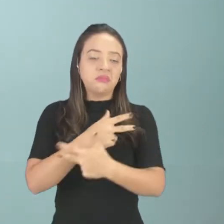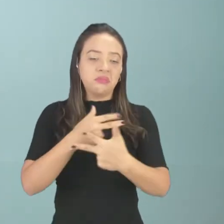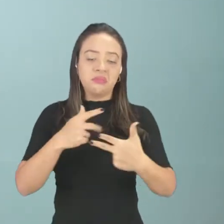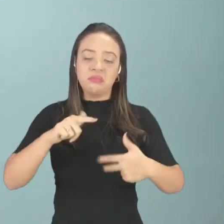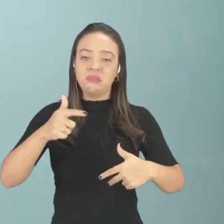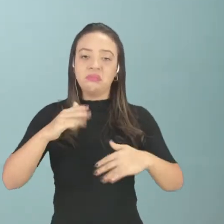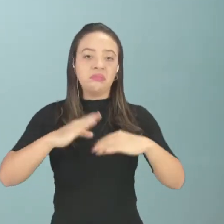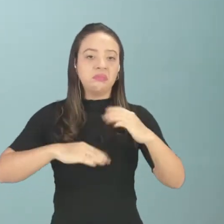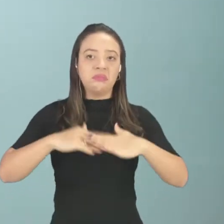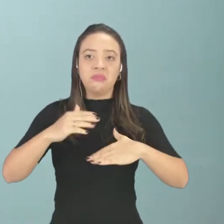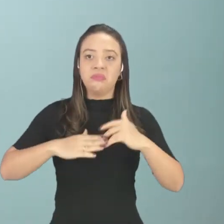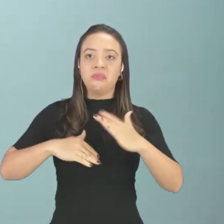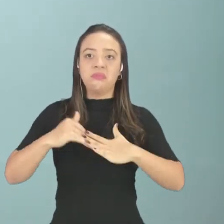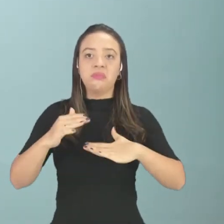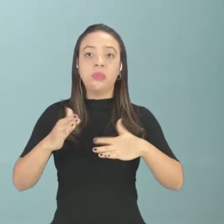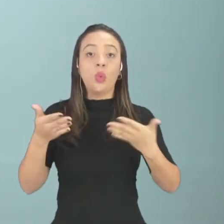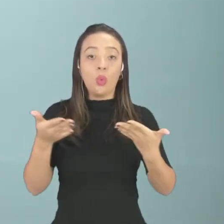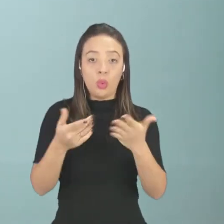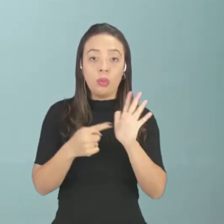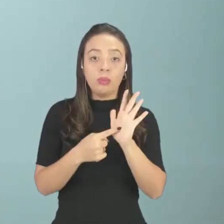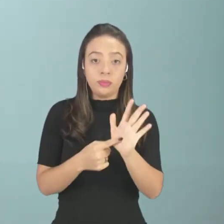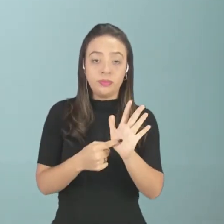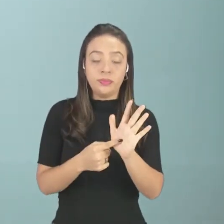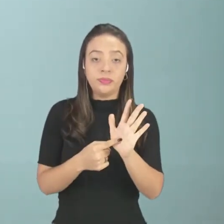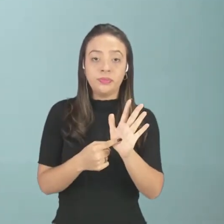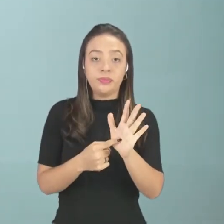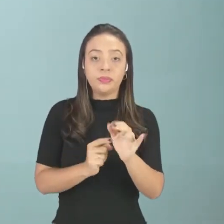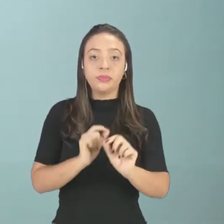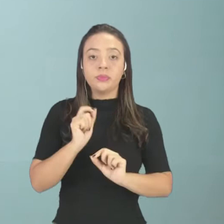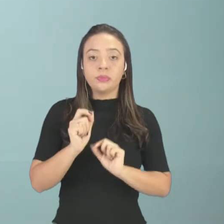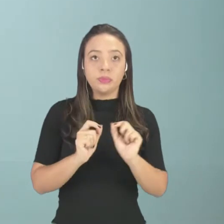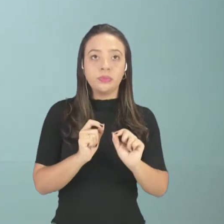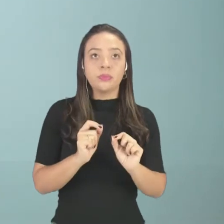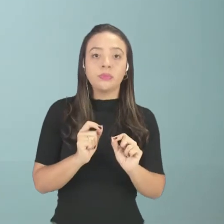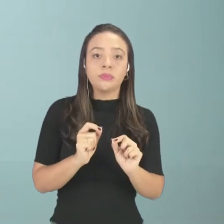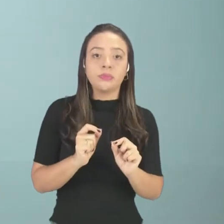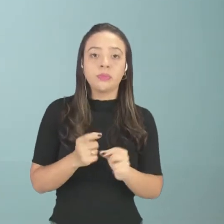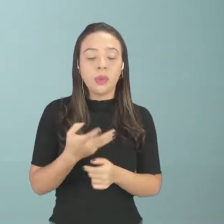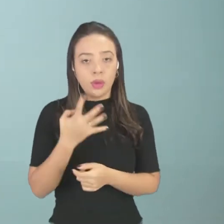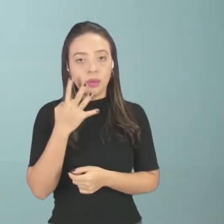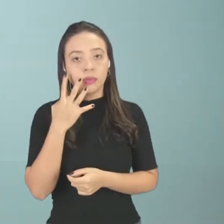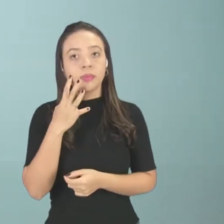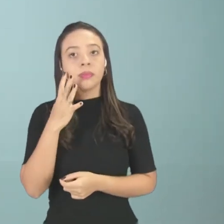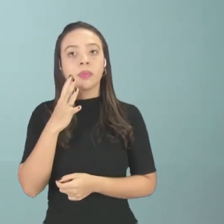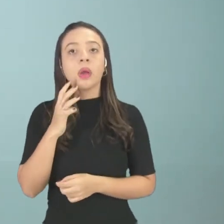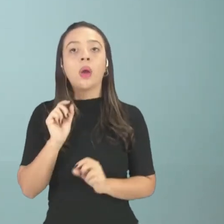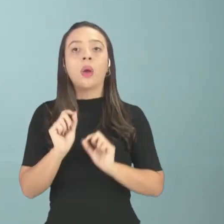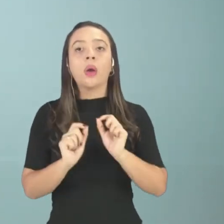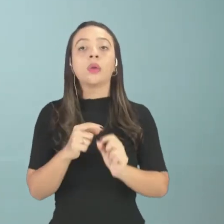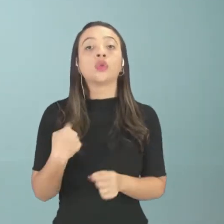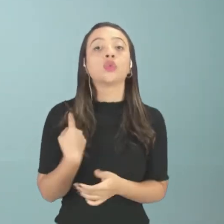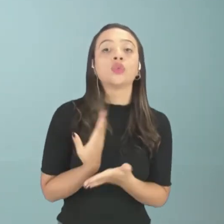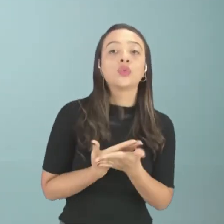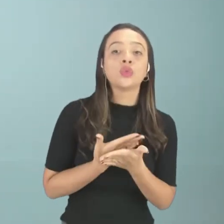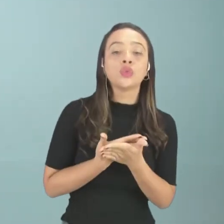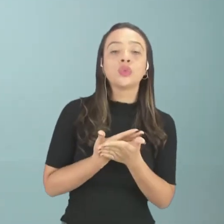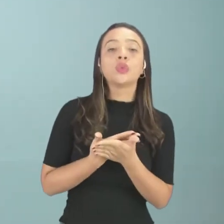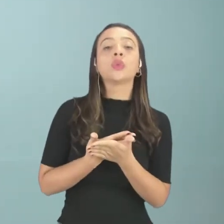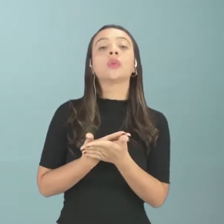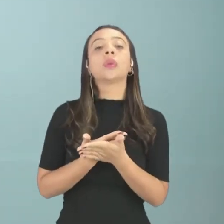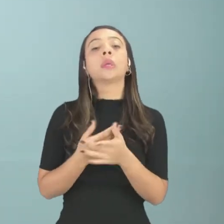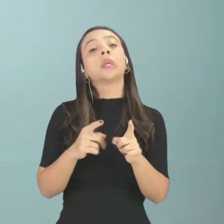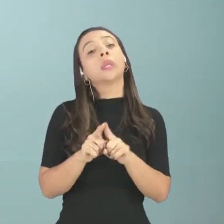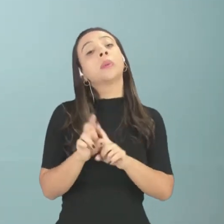tá? Hoje nós trouxemos um caso bem particular para nós estudarmos e aplicarmos os